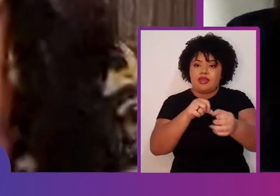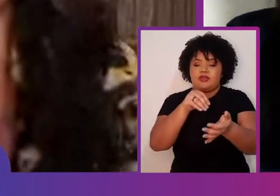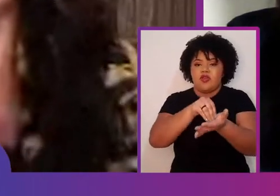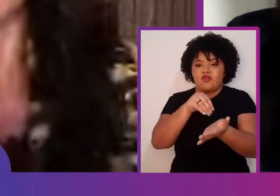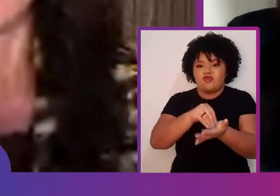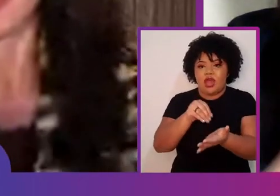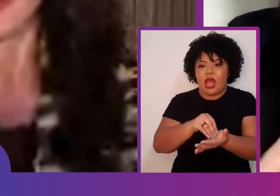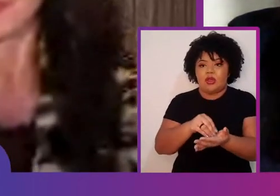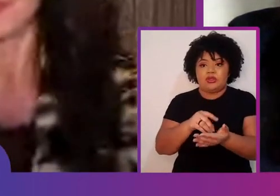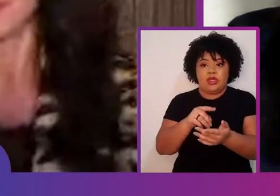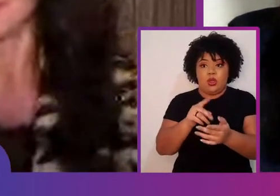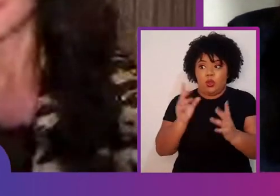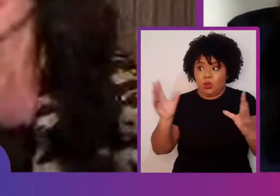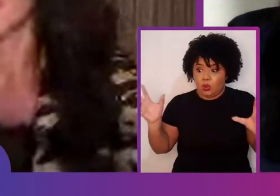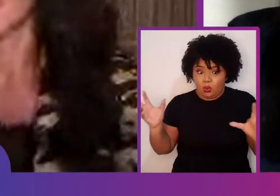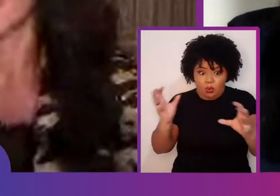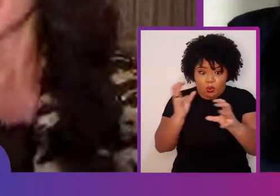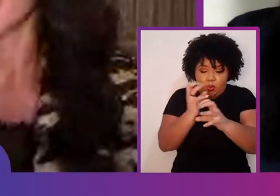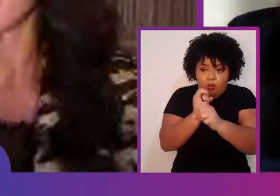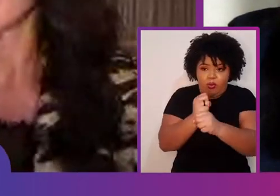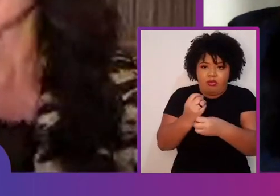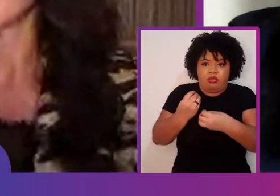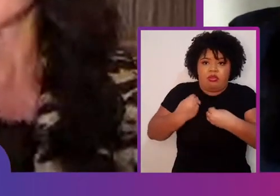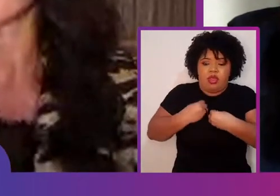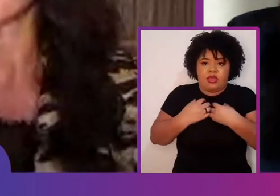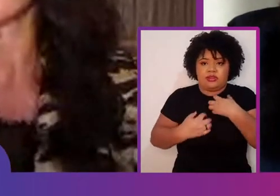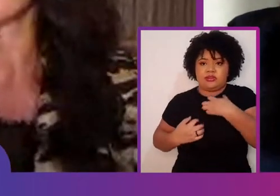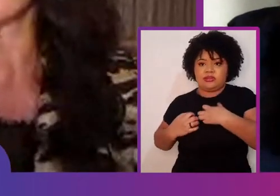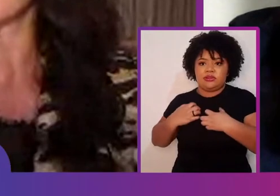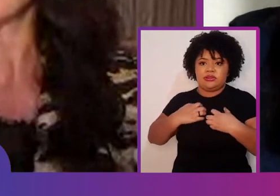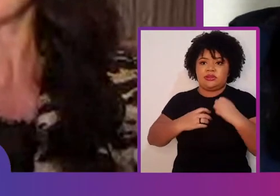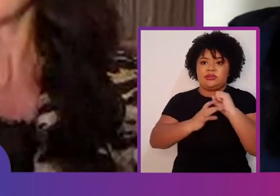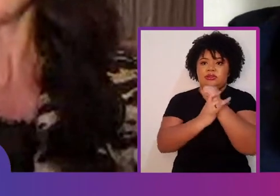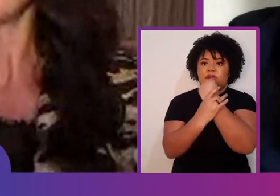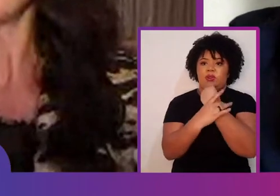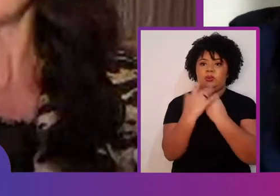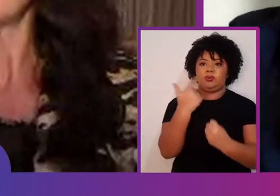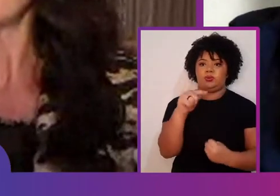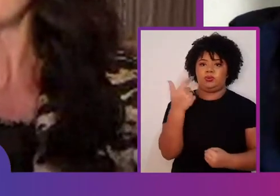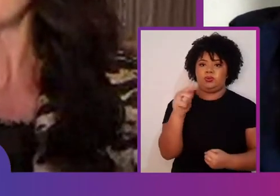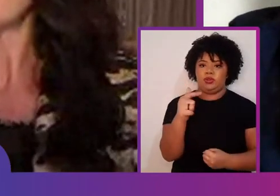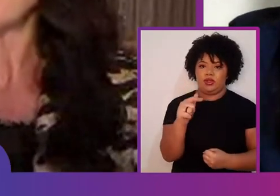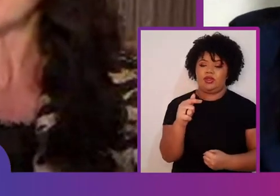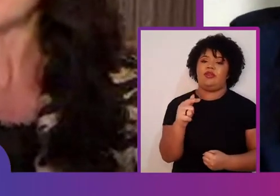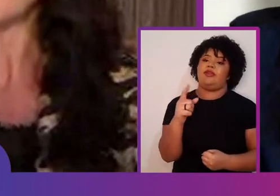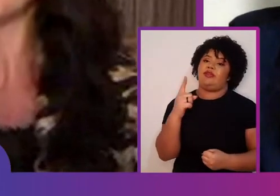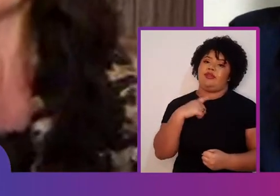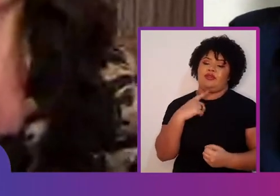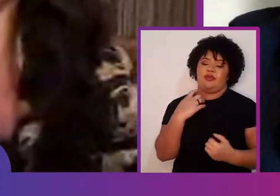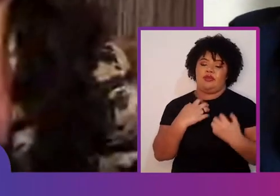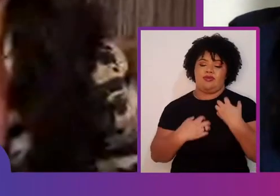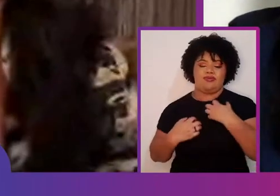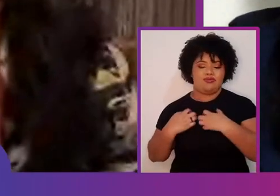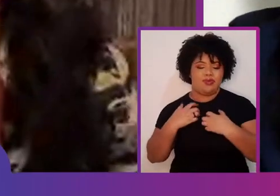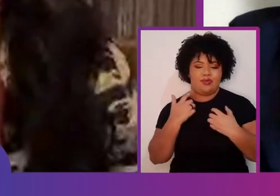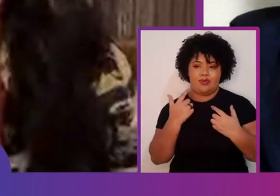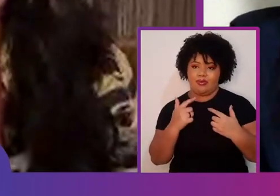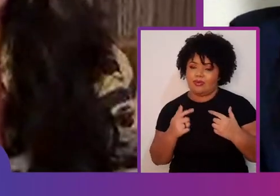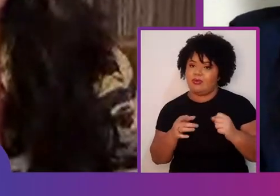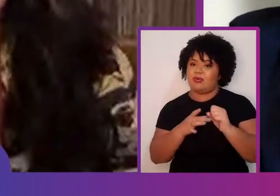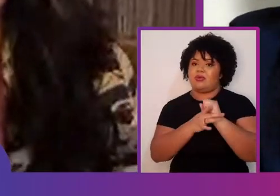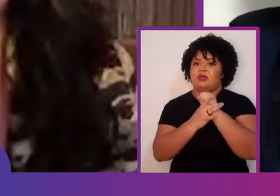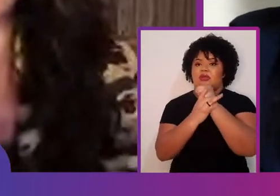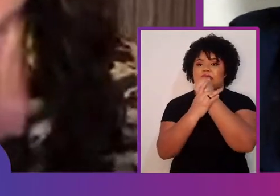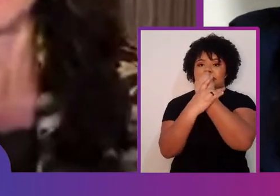coisas juntas geram um clima de incerteza absurdo. Então, o fator predisponente, incerteza, insegurança, é muito alto.